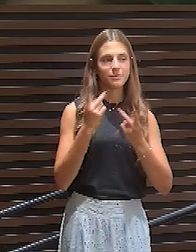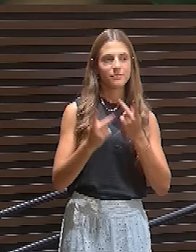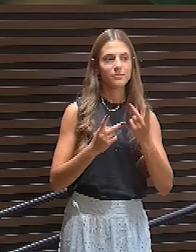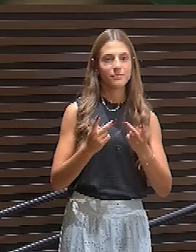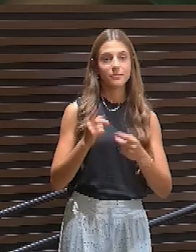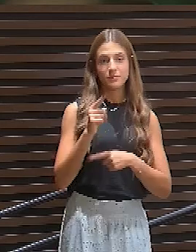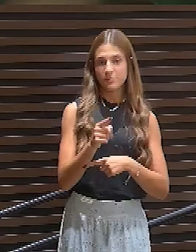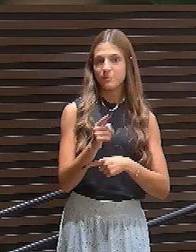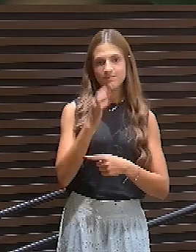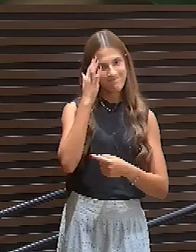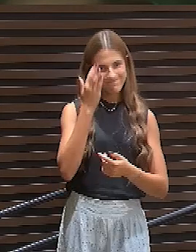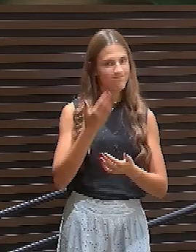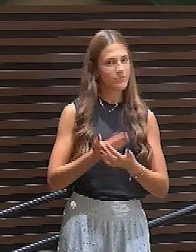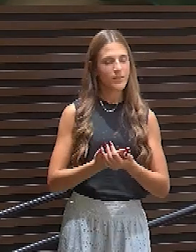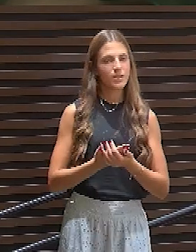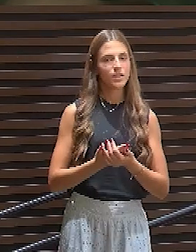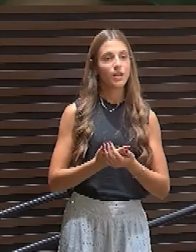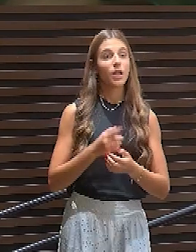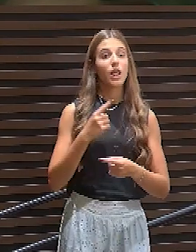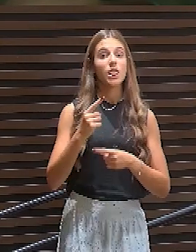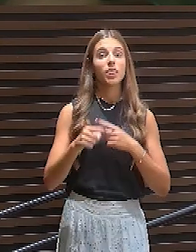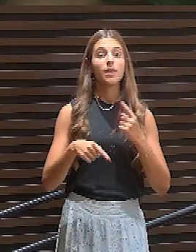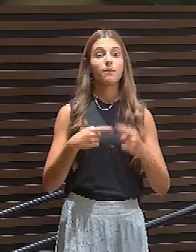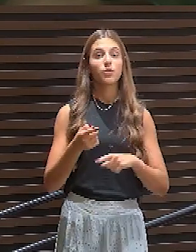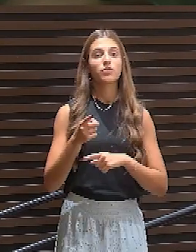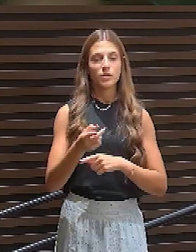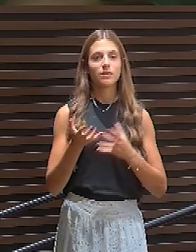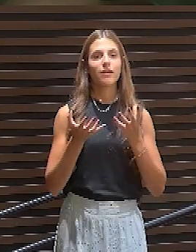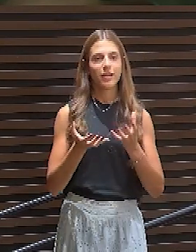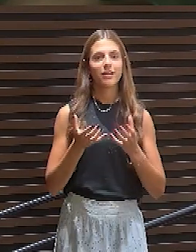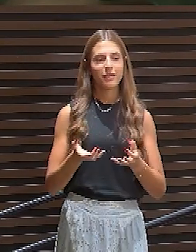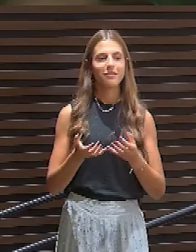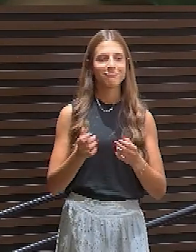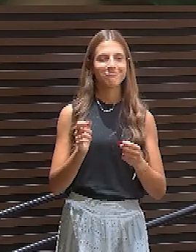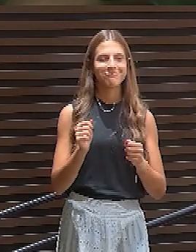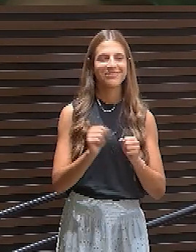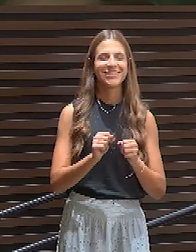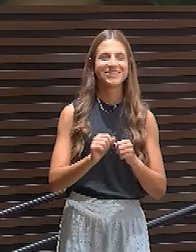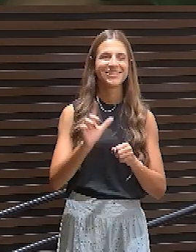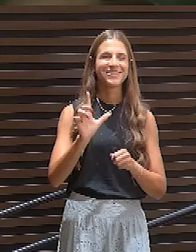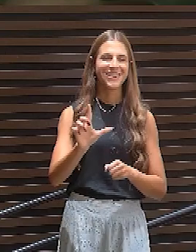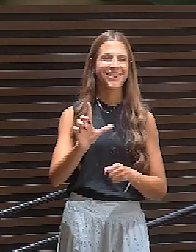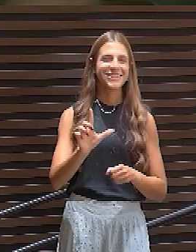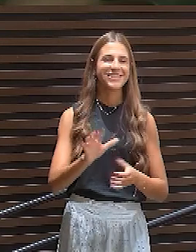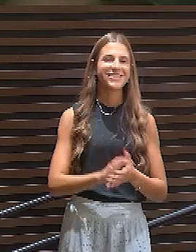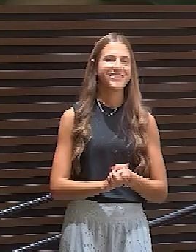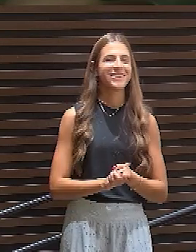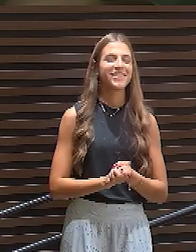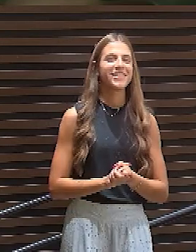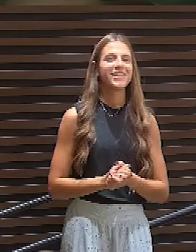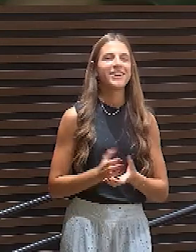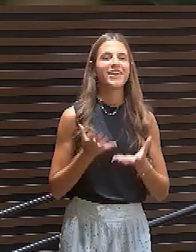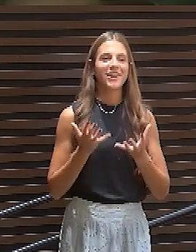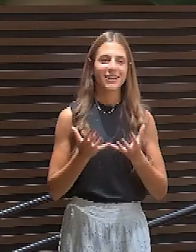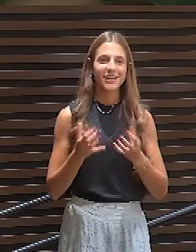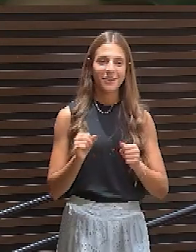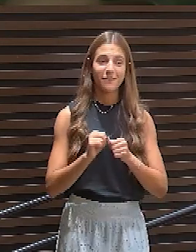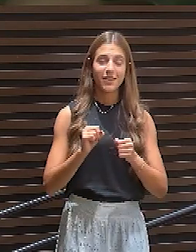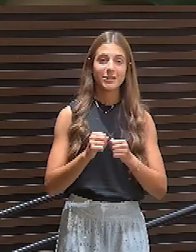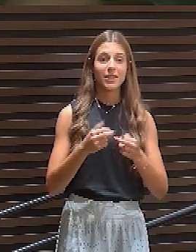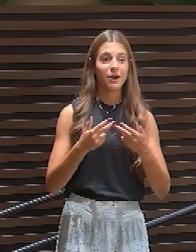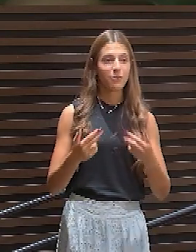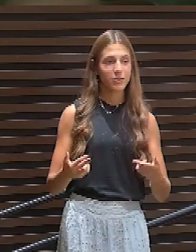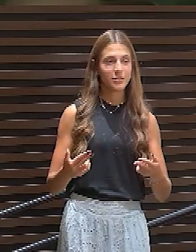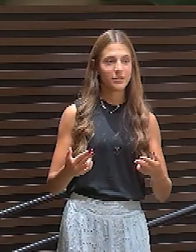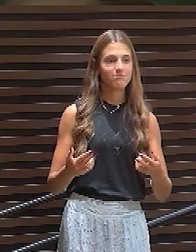crê, depois você vai querer fazer o L. Você vai querer fazer a coisa que não vai dar certo.